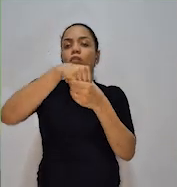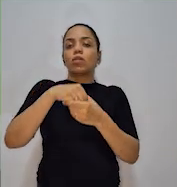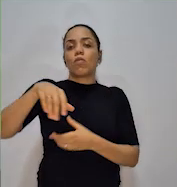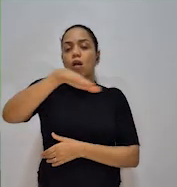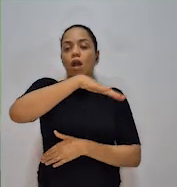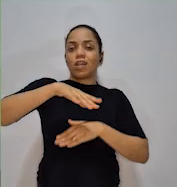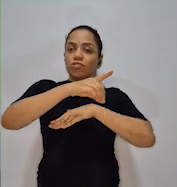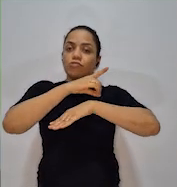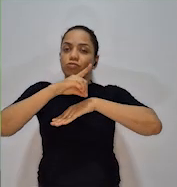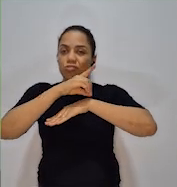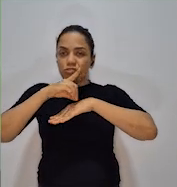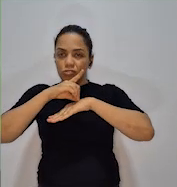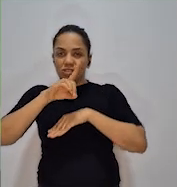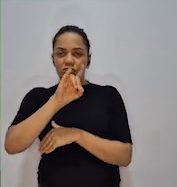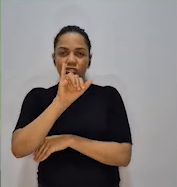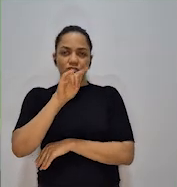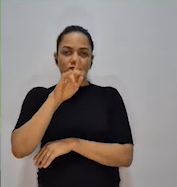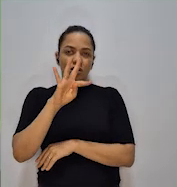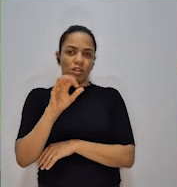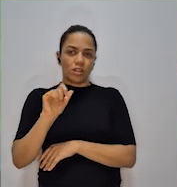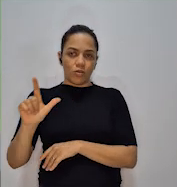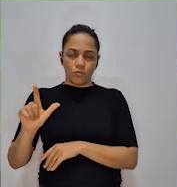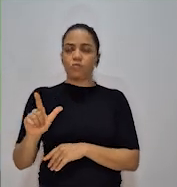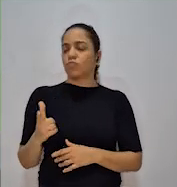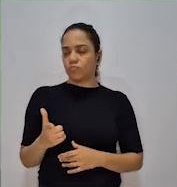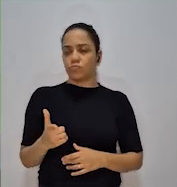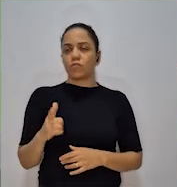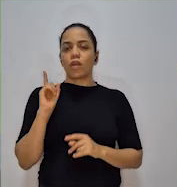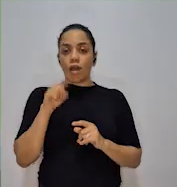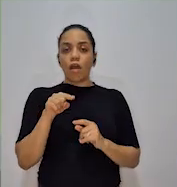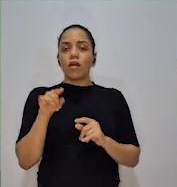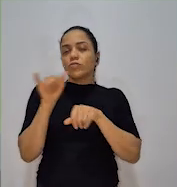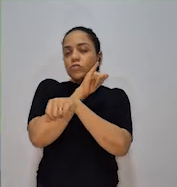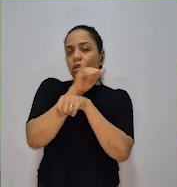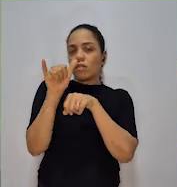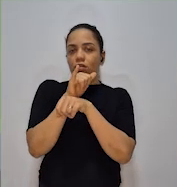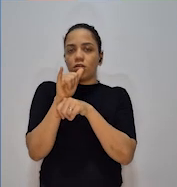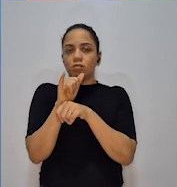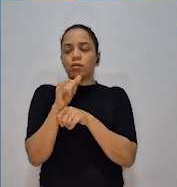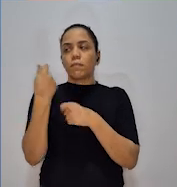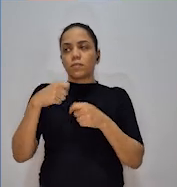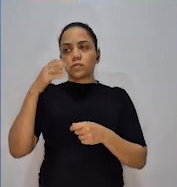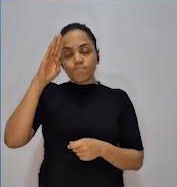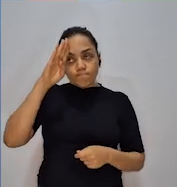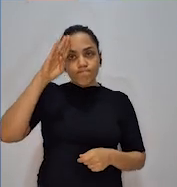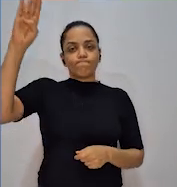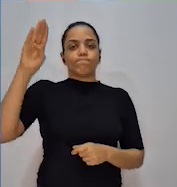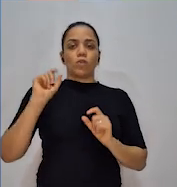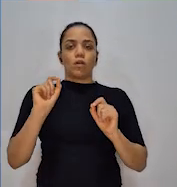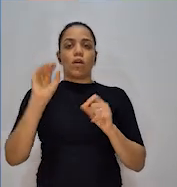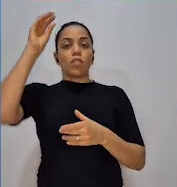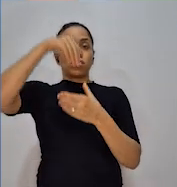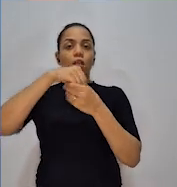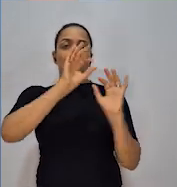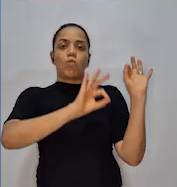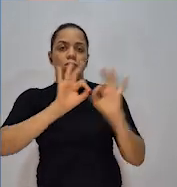Mundial traz a temática de estratégia da diversidade como algo relevante para o desenvolvimento da diversidade nas